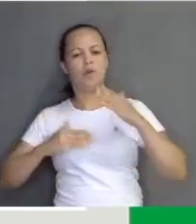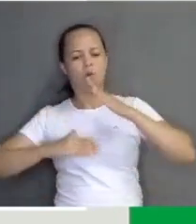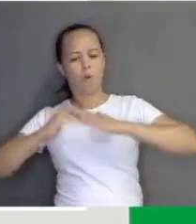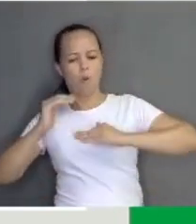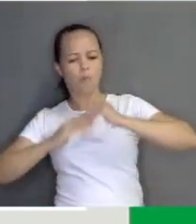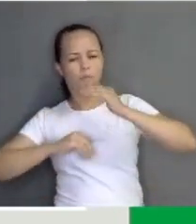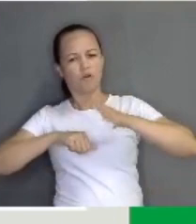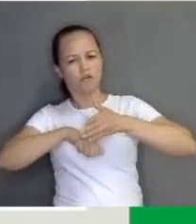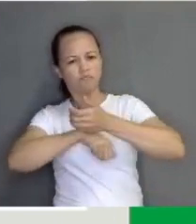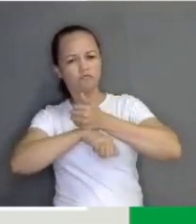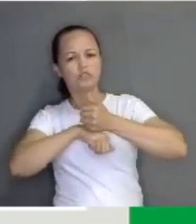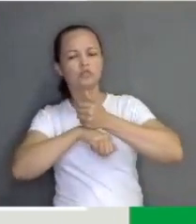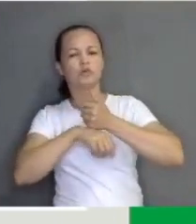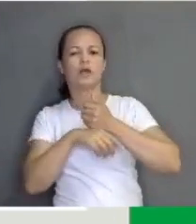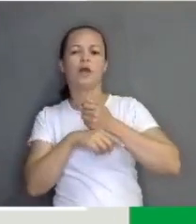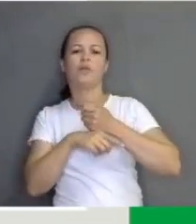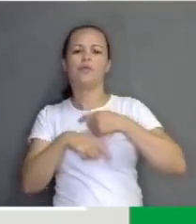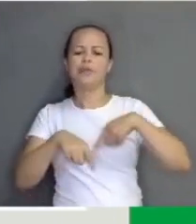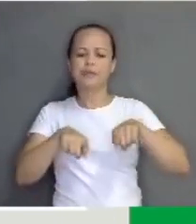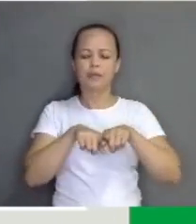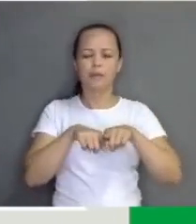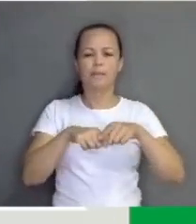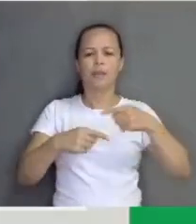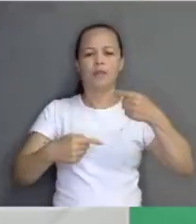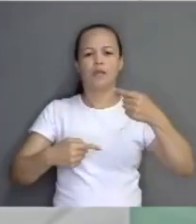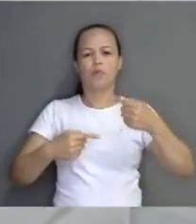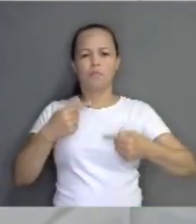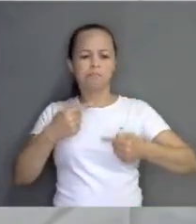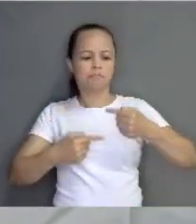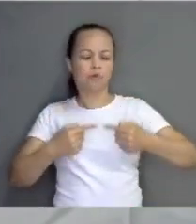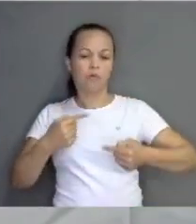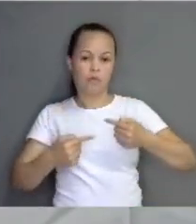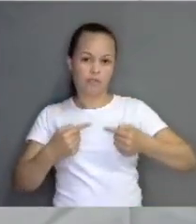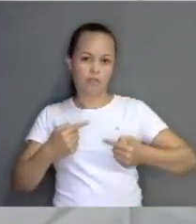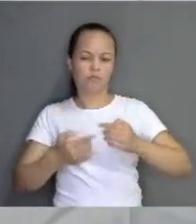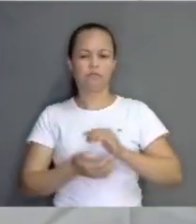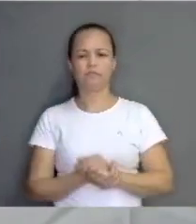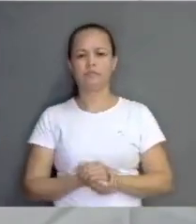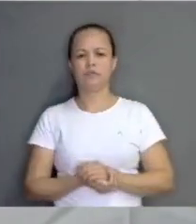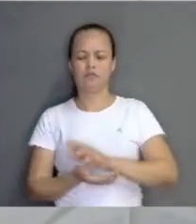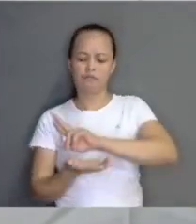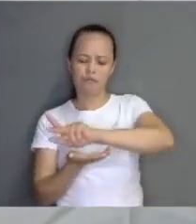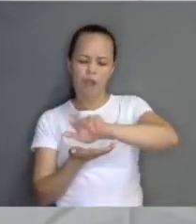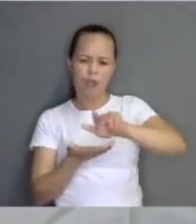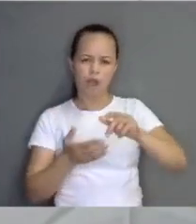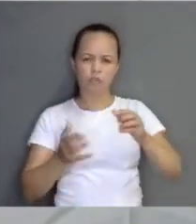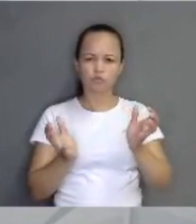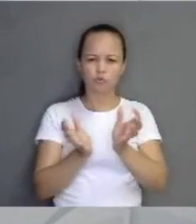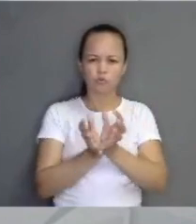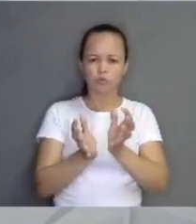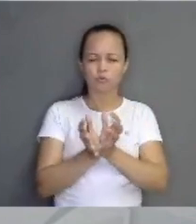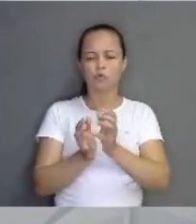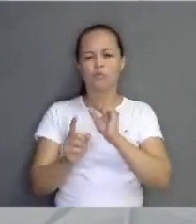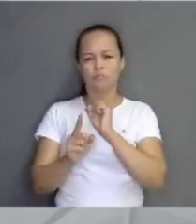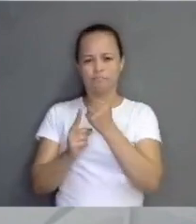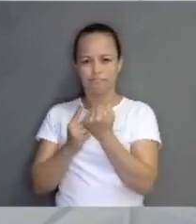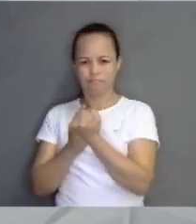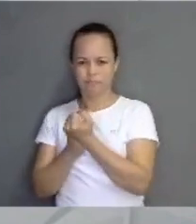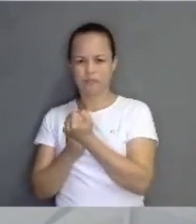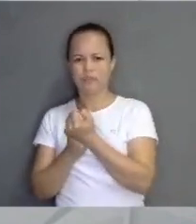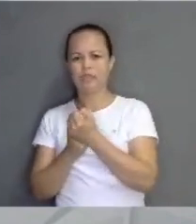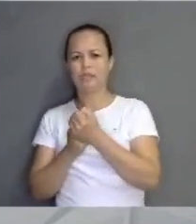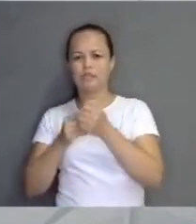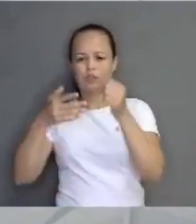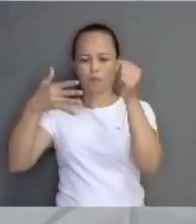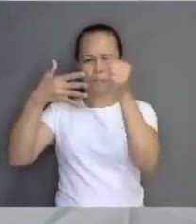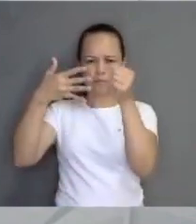profissional e político, tá certo? Existem vários tipos de grupos sociais. E aqui está alguns